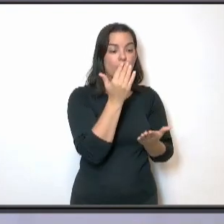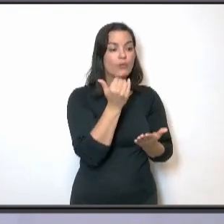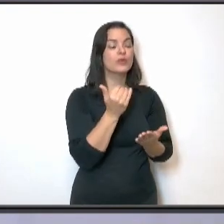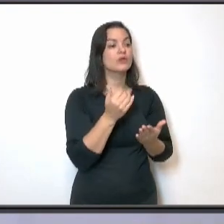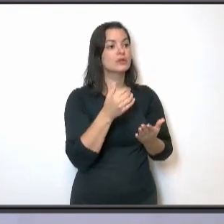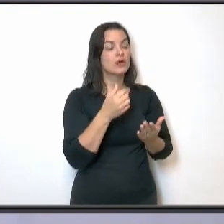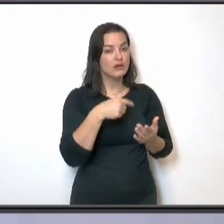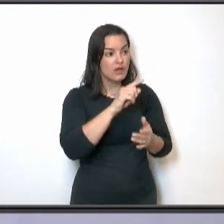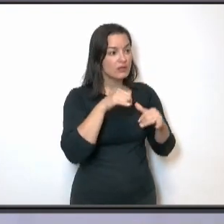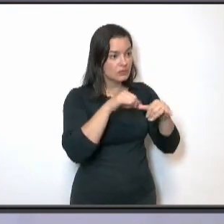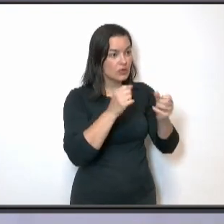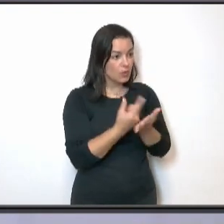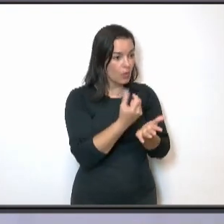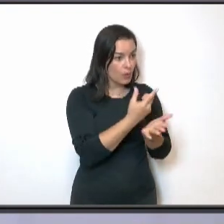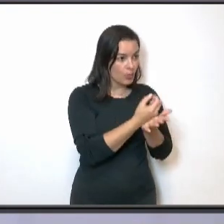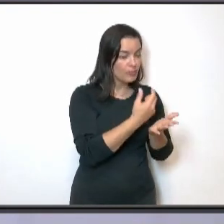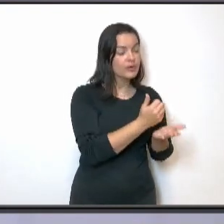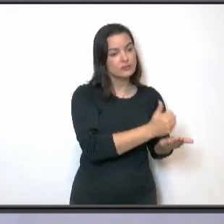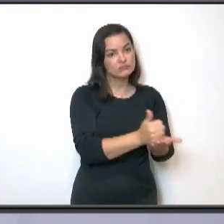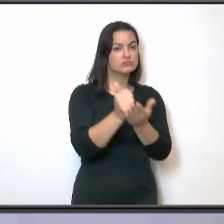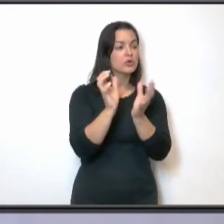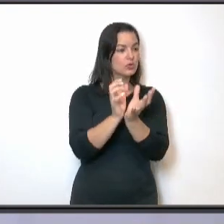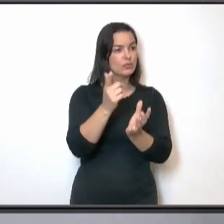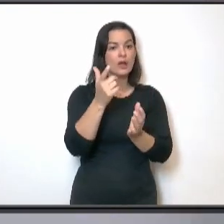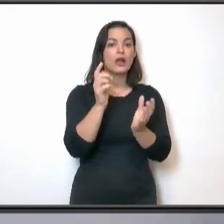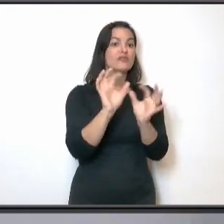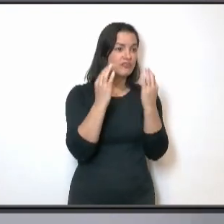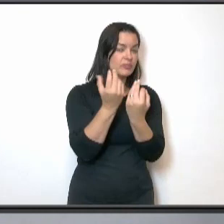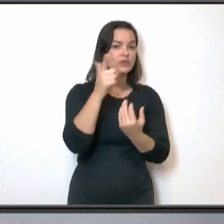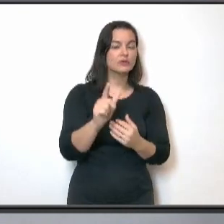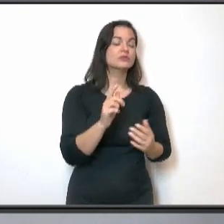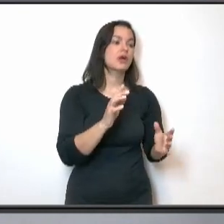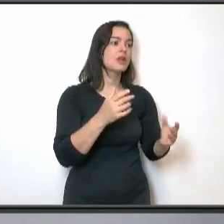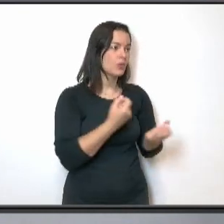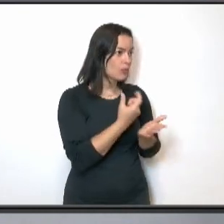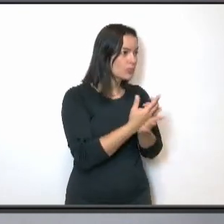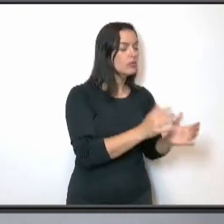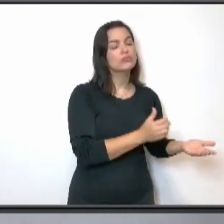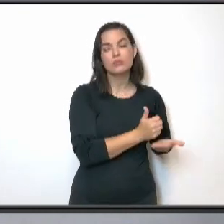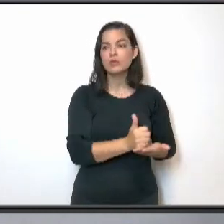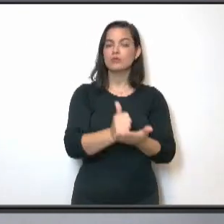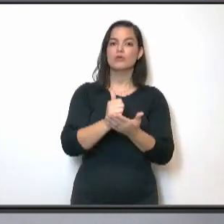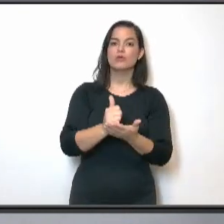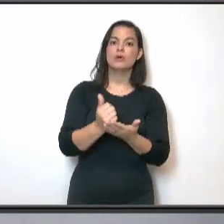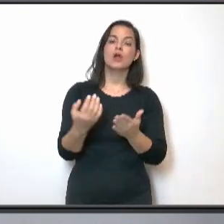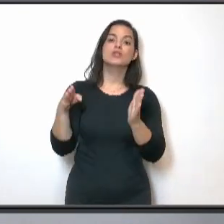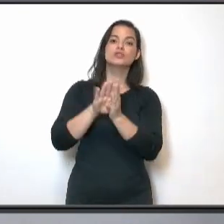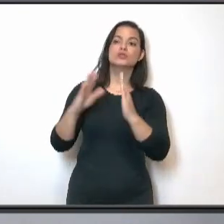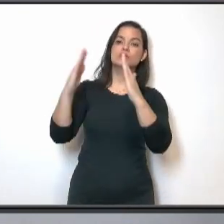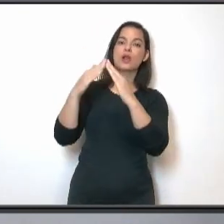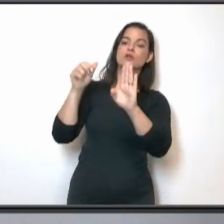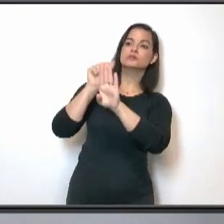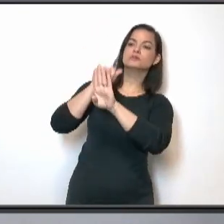fez a compra, levou, cidadezinha do interior. E quando ele chegou, que ele bateu a porta daquele